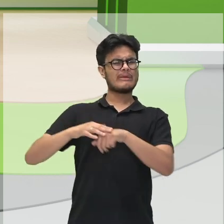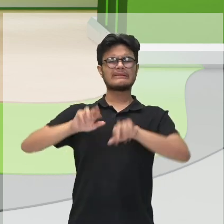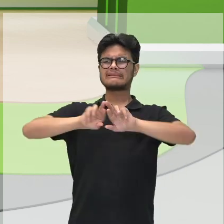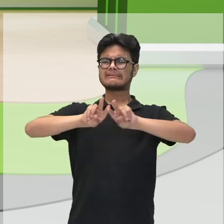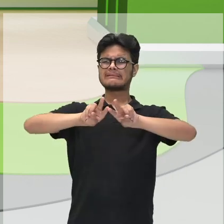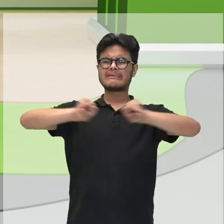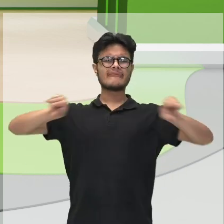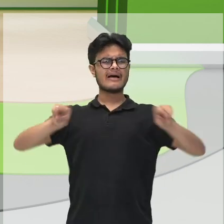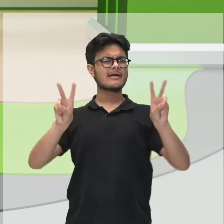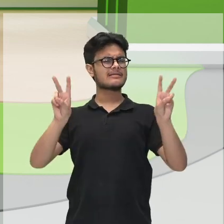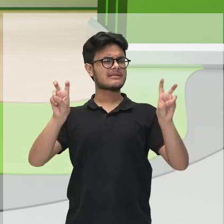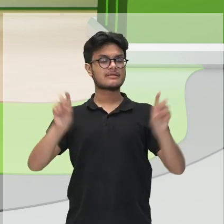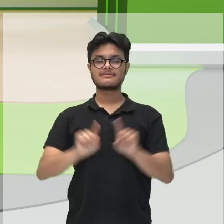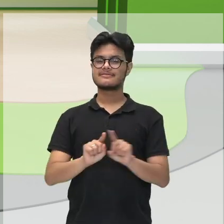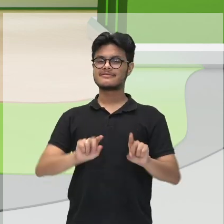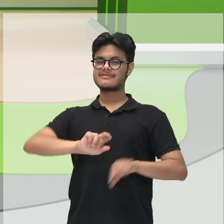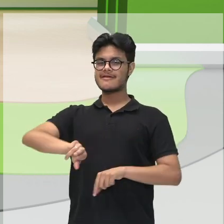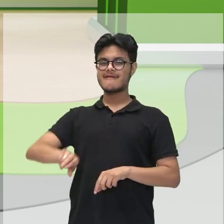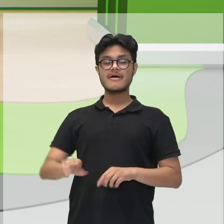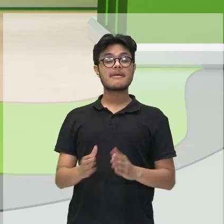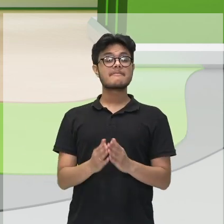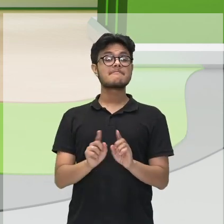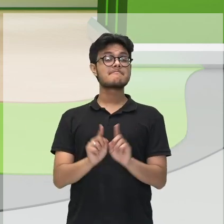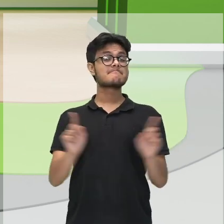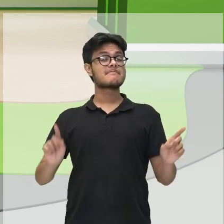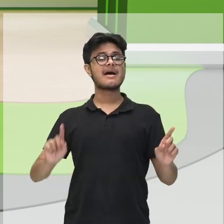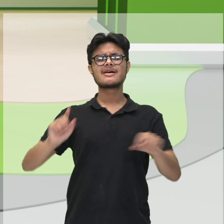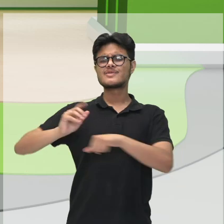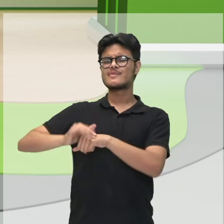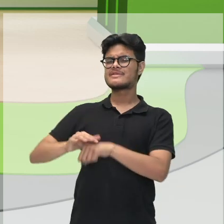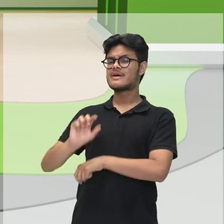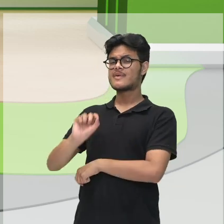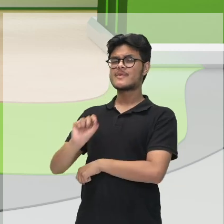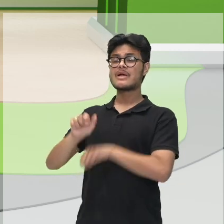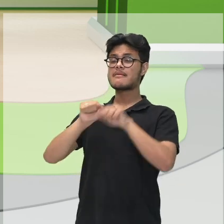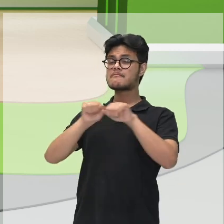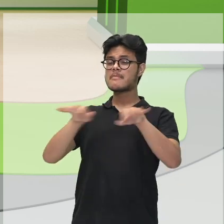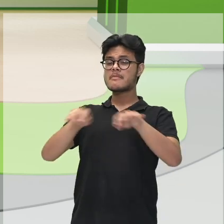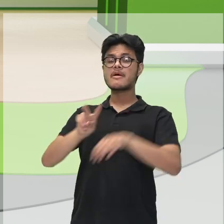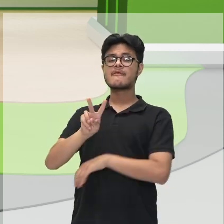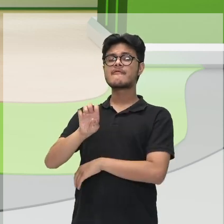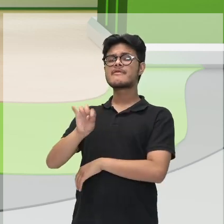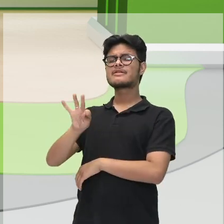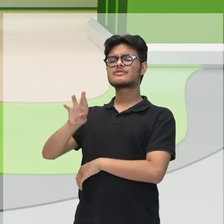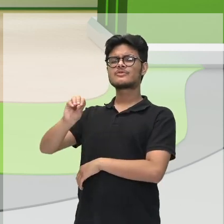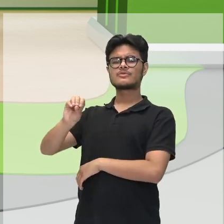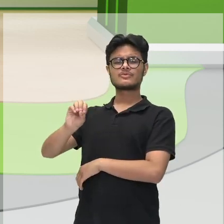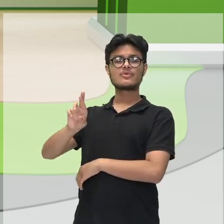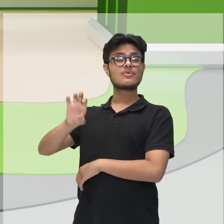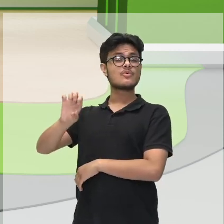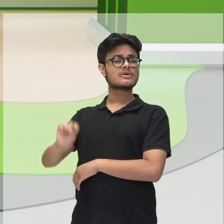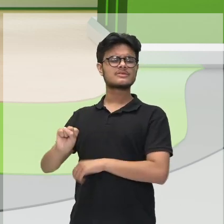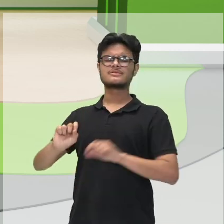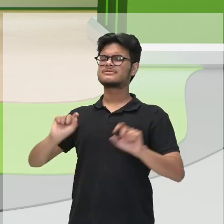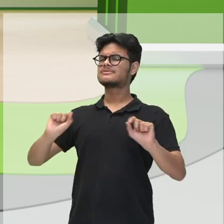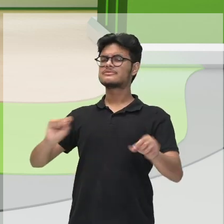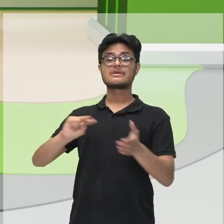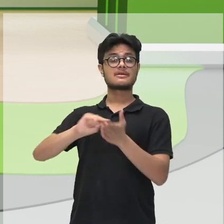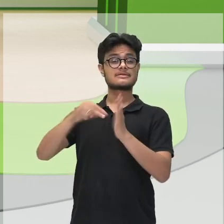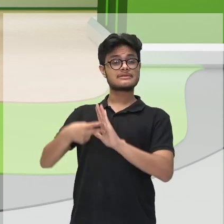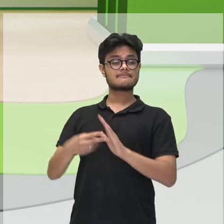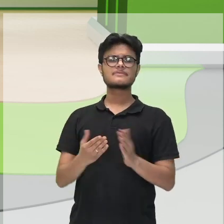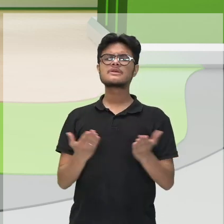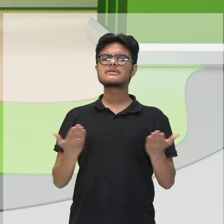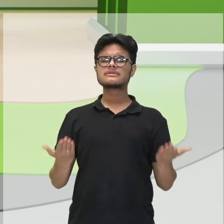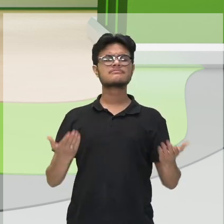doenças que são transmitidas por vetores. E quais são esses vetores que nós vamos falar? Então nós